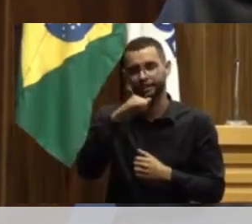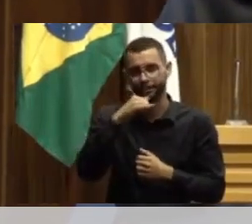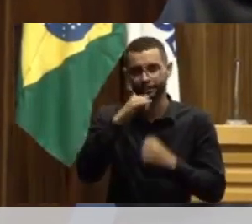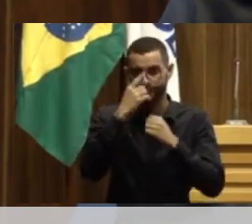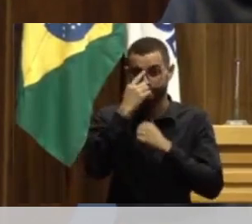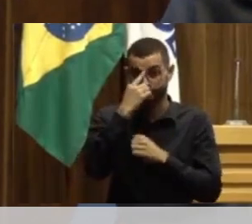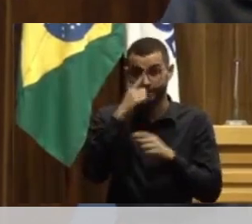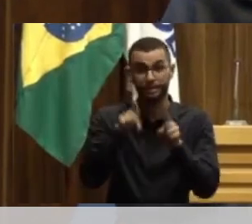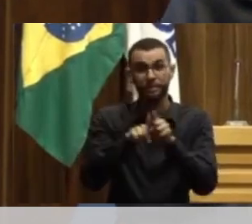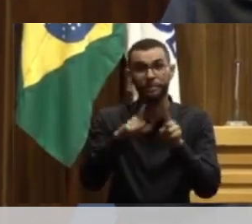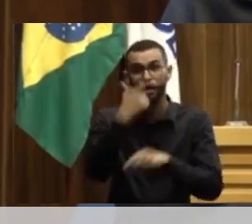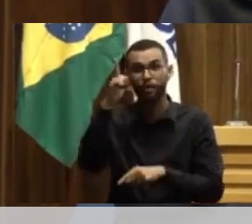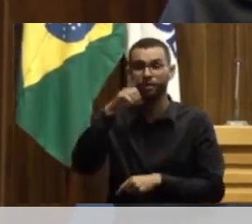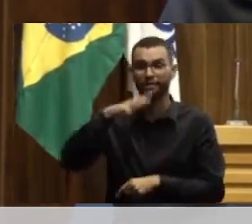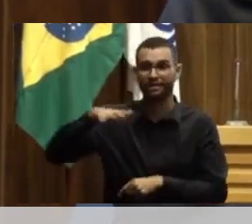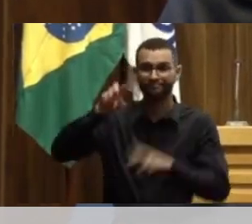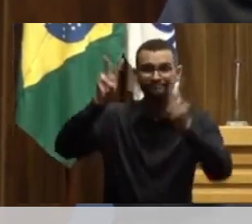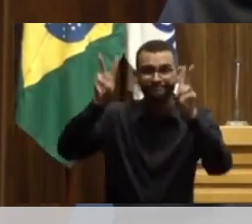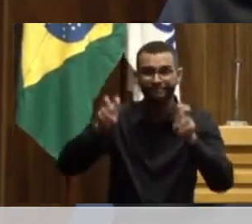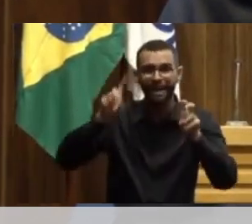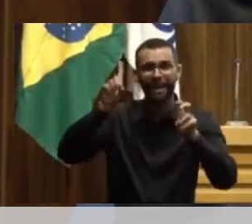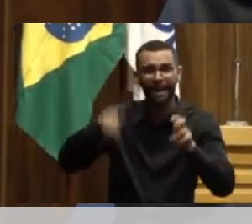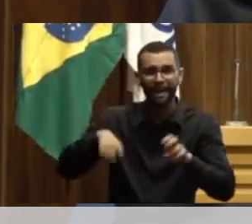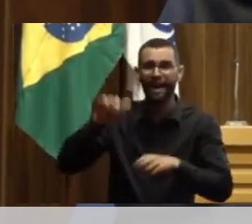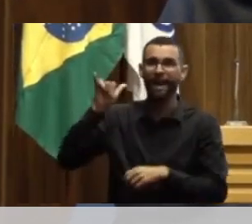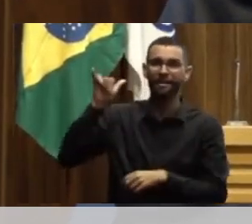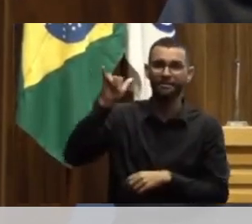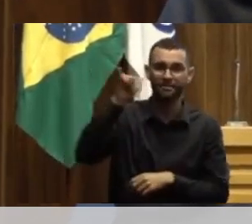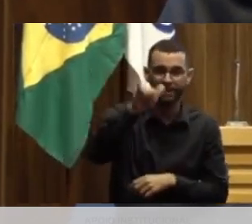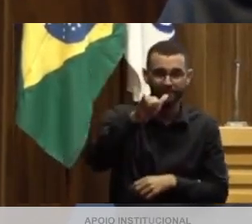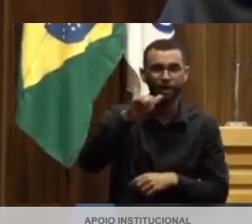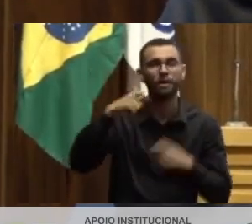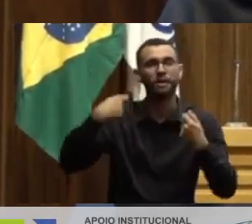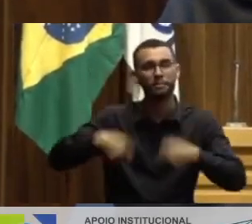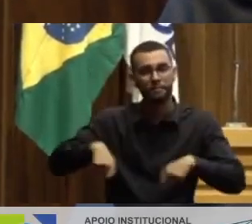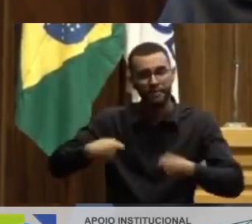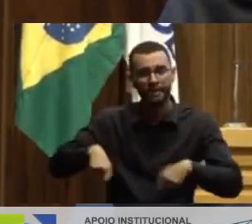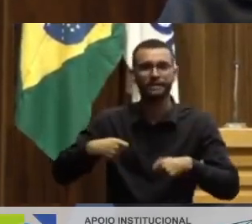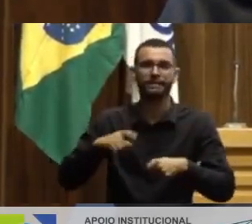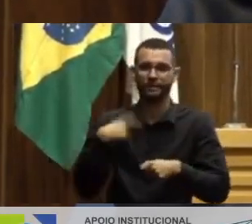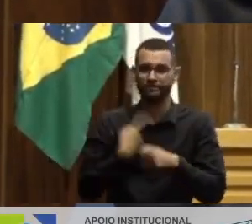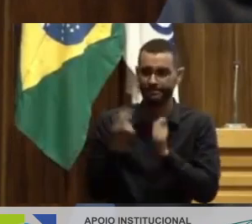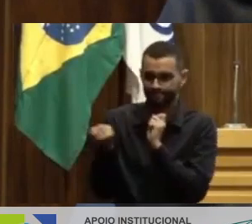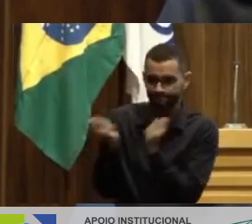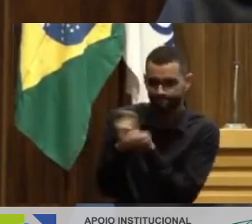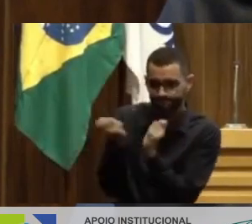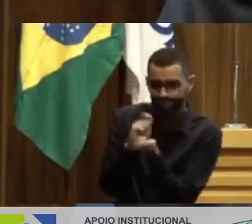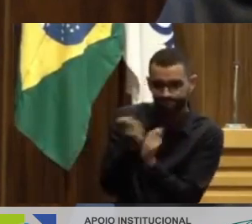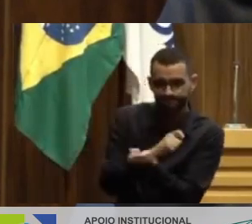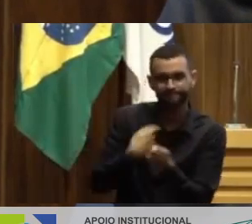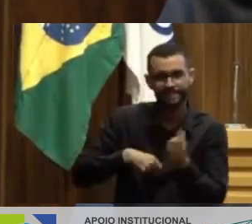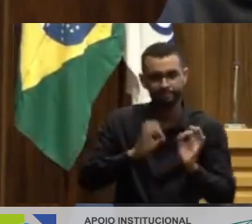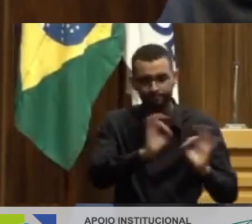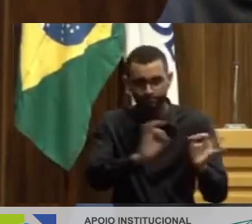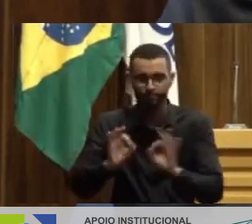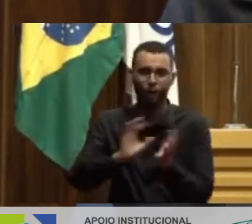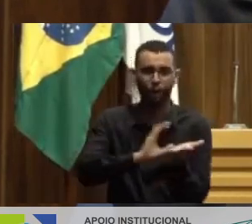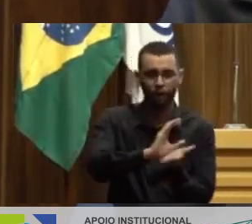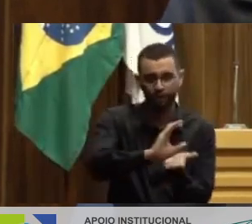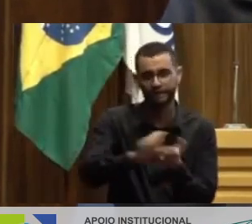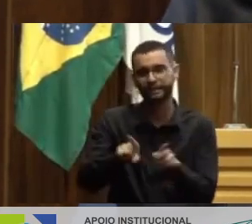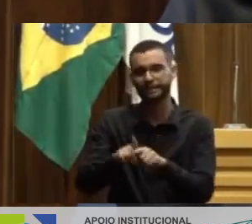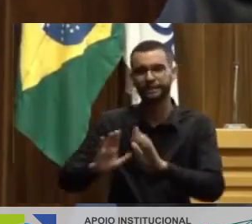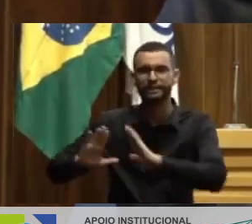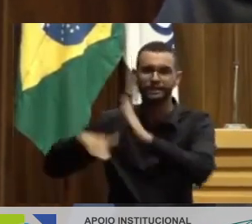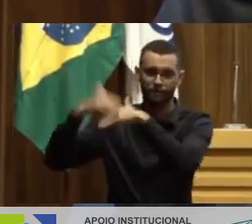de aviação, que também é compulsório à adoção progressiva que nós temos que nos preparar, fomentar e desenvolver.